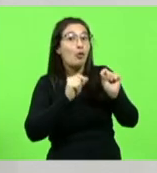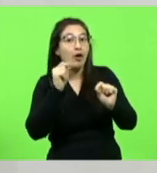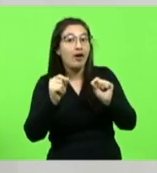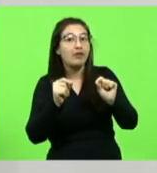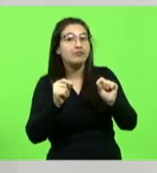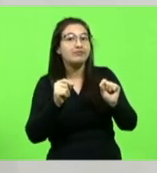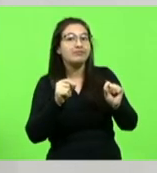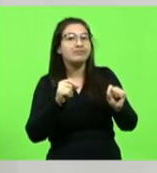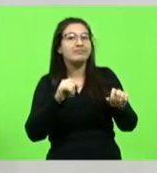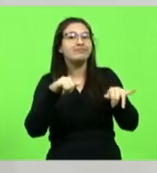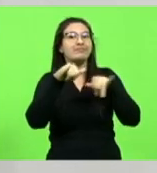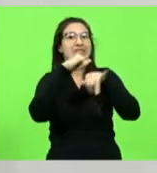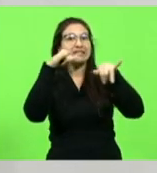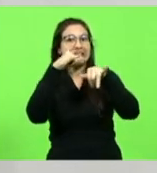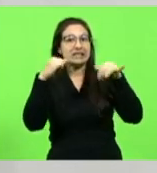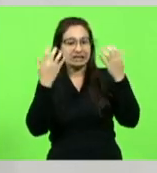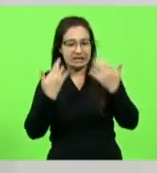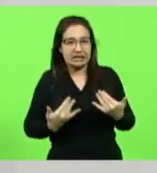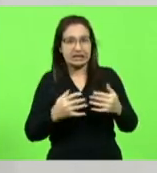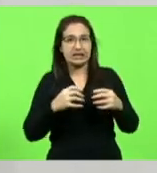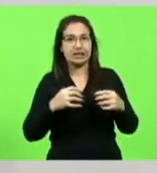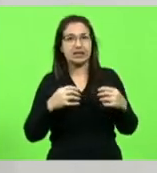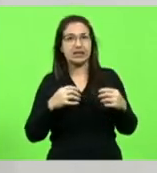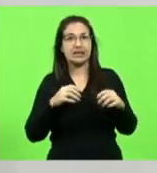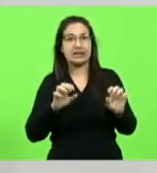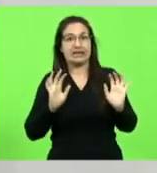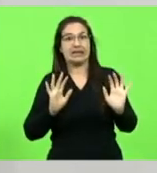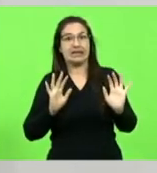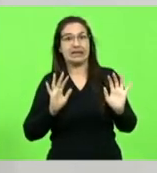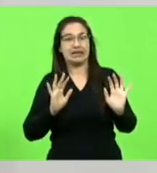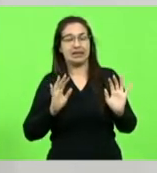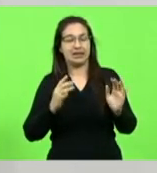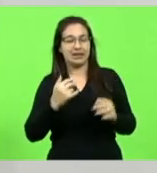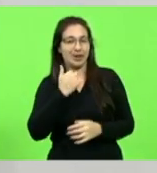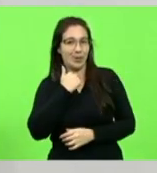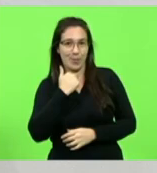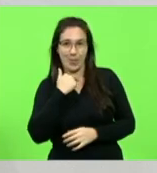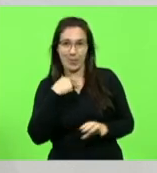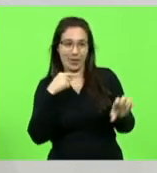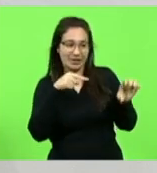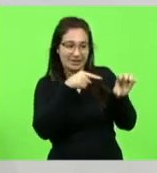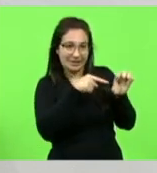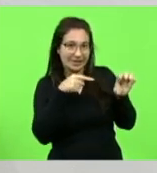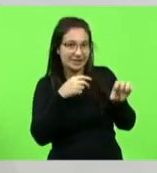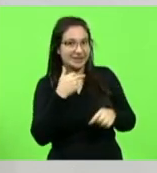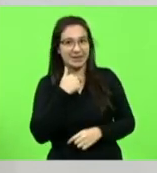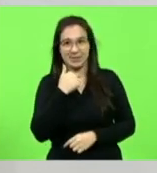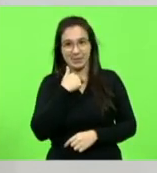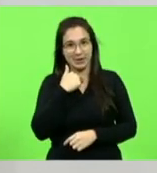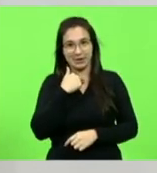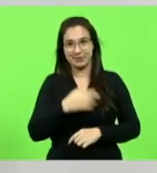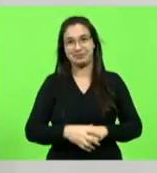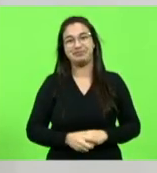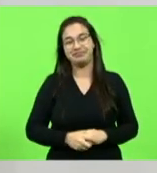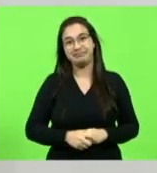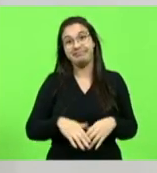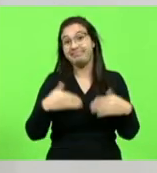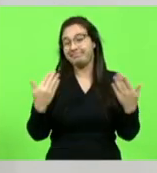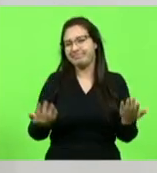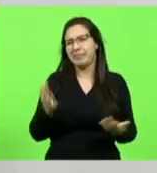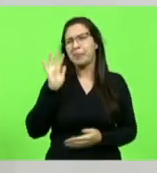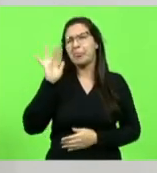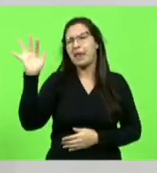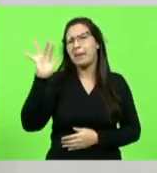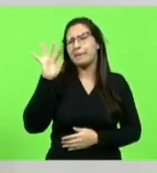vem o choque e você aprende que, opa, incentivos. Não vou mais colocar o meu dedo na tomada. Mas imagine